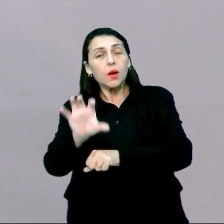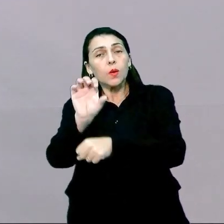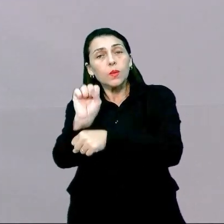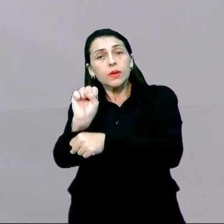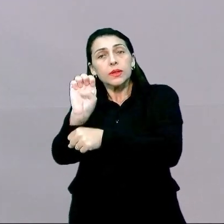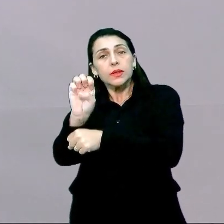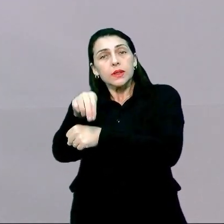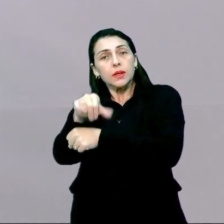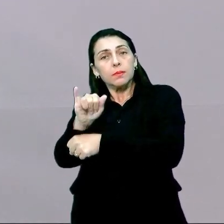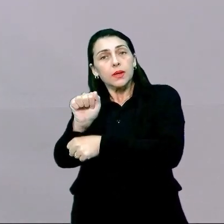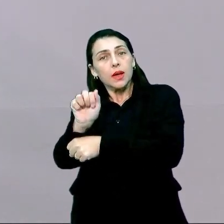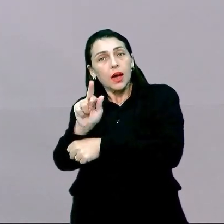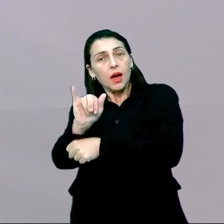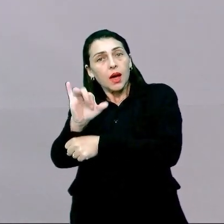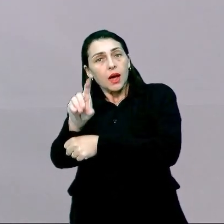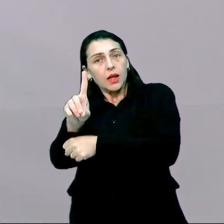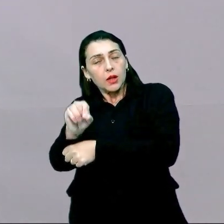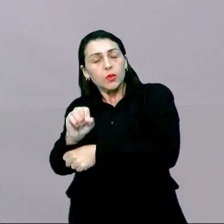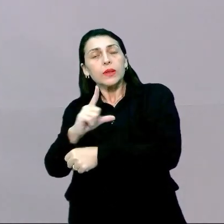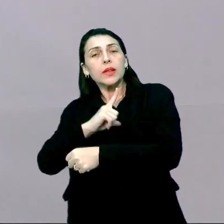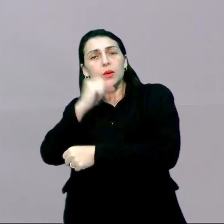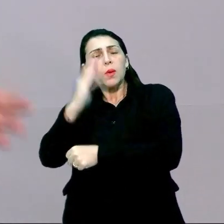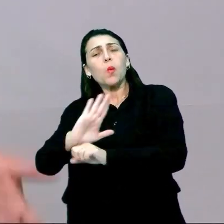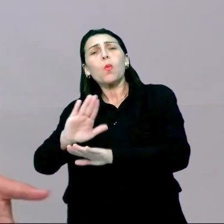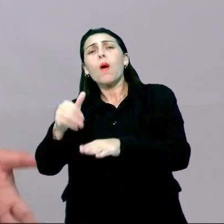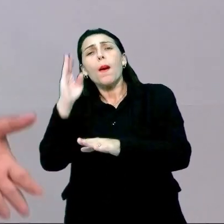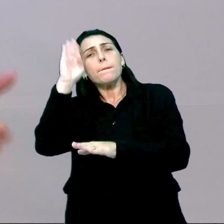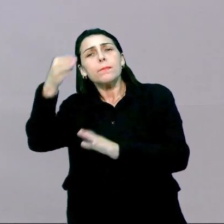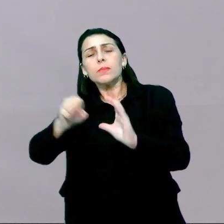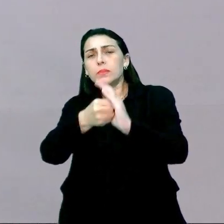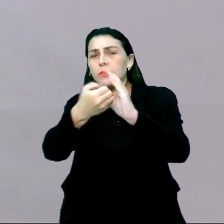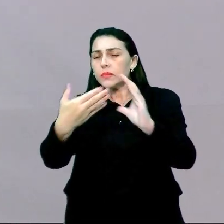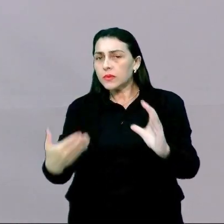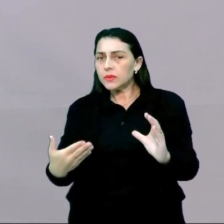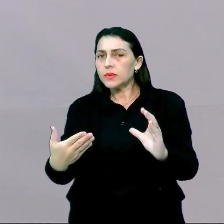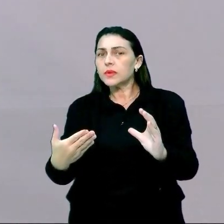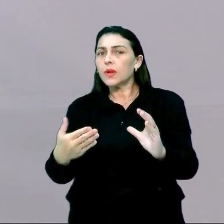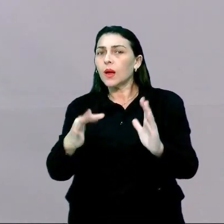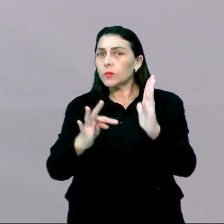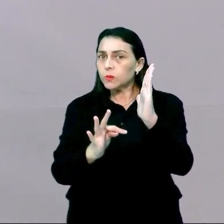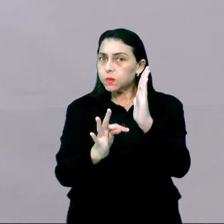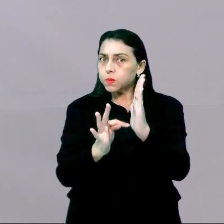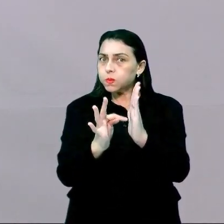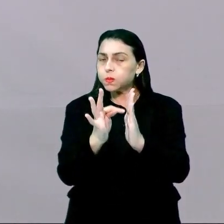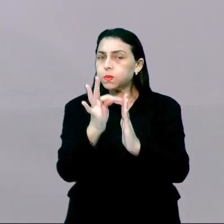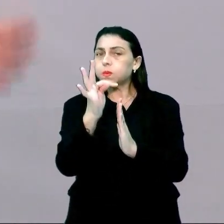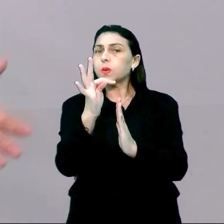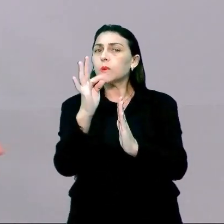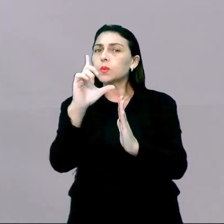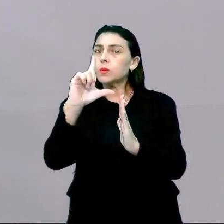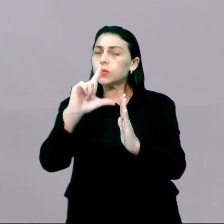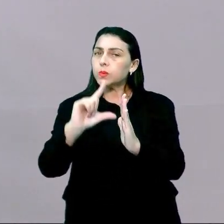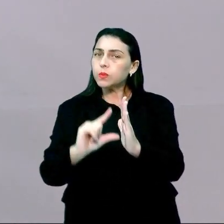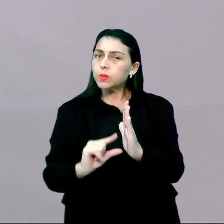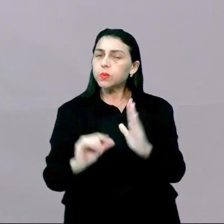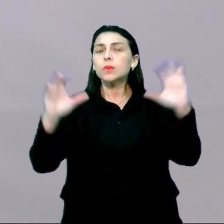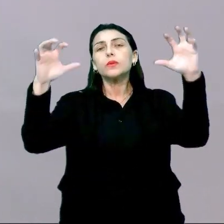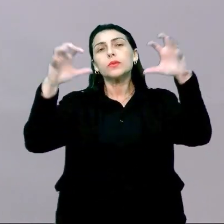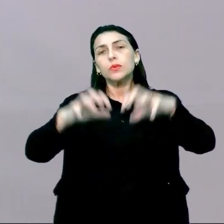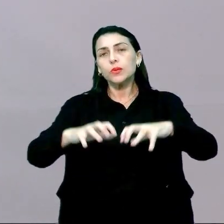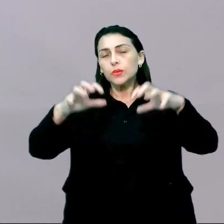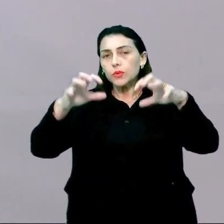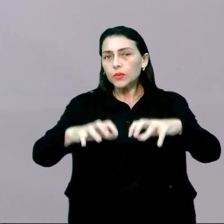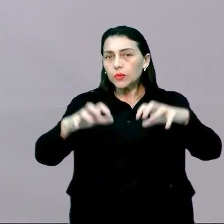semiárido que nós temos no Brasil. E qual é a principal característica do semiárido? A alta temperatura e um baixo índice